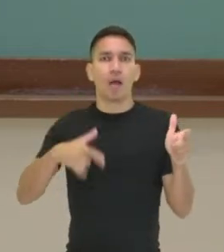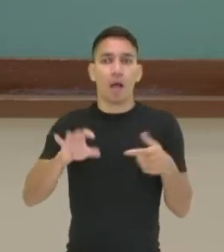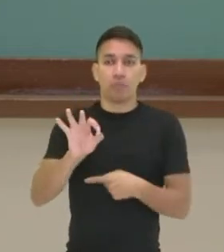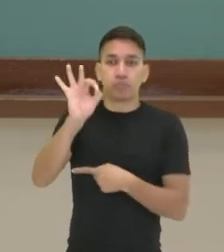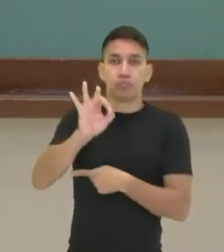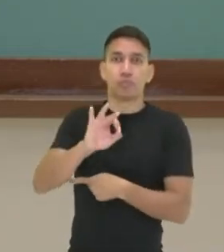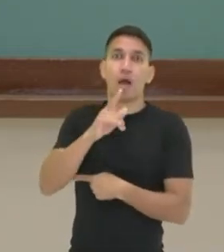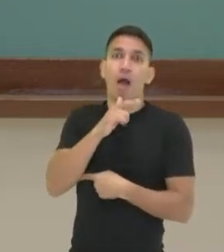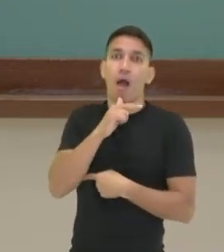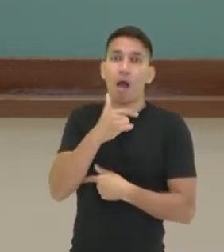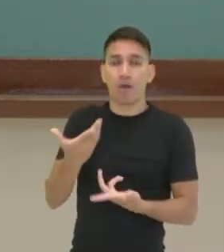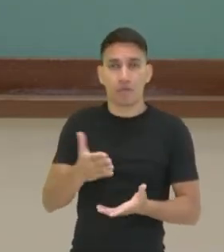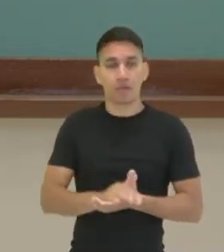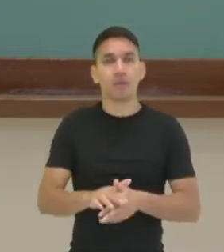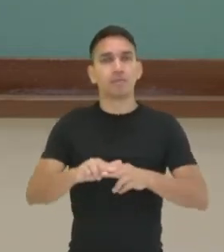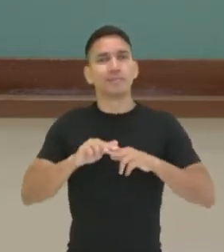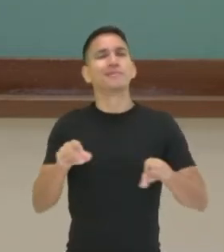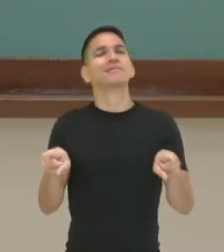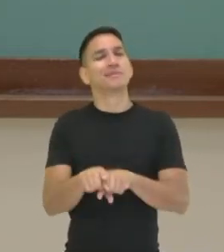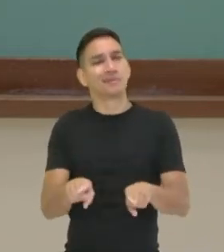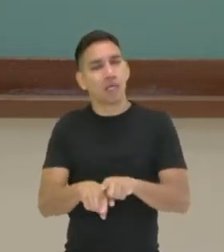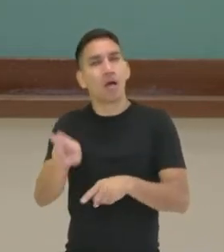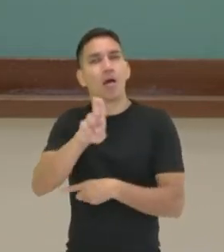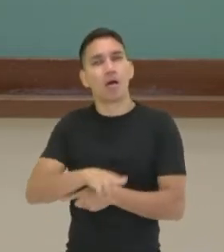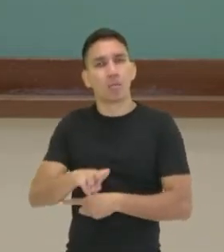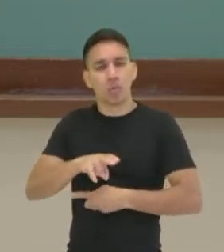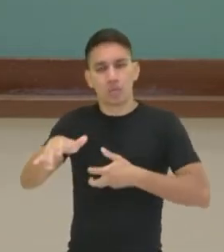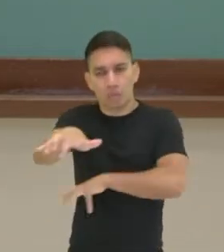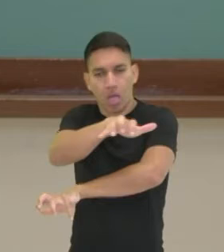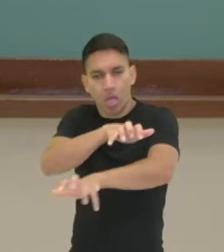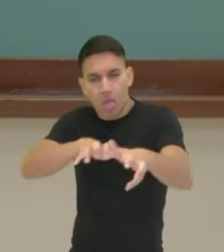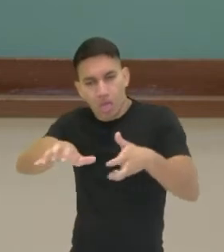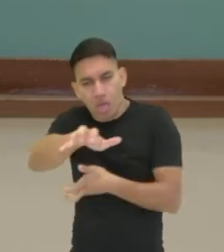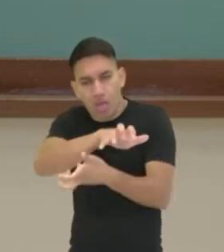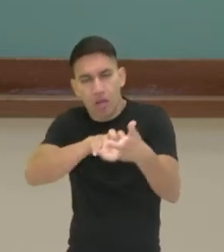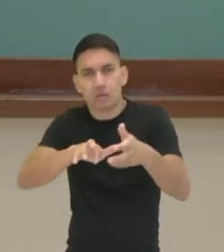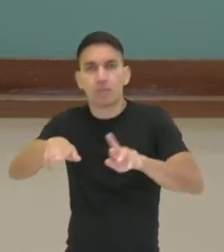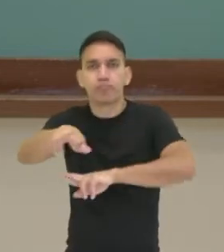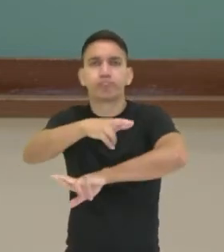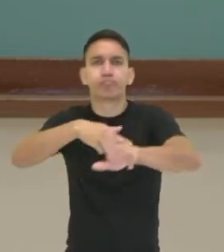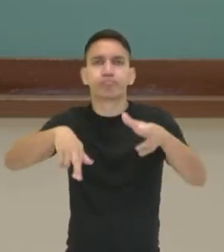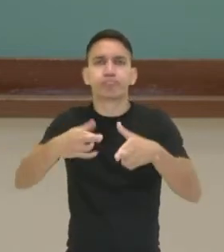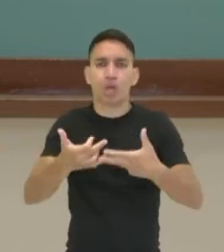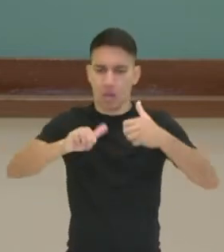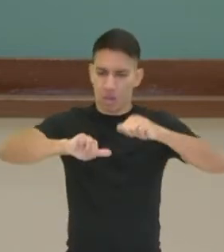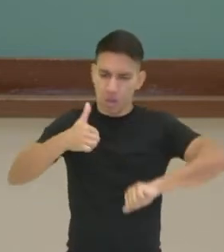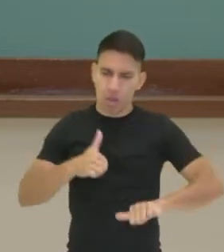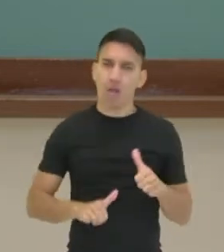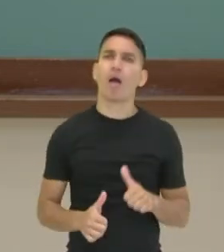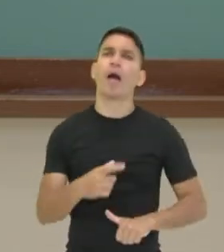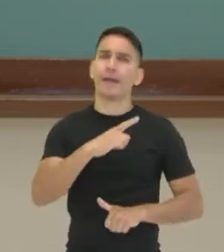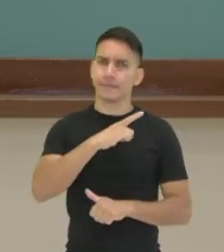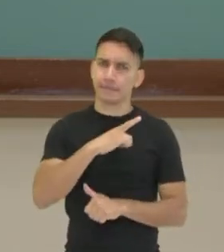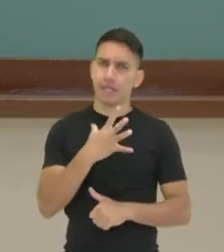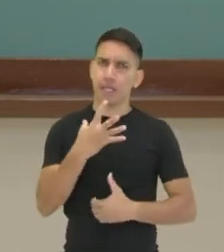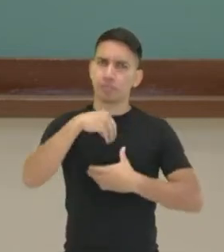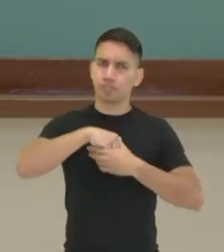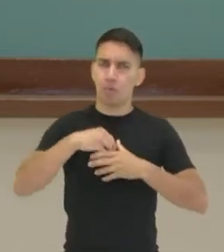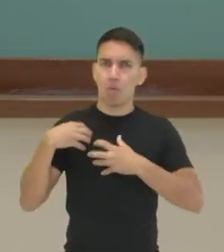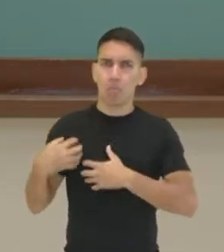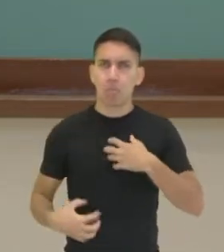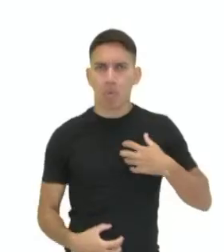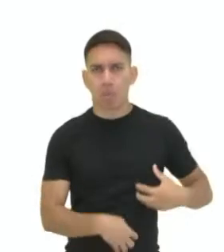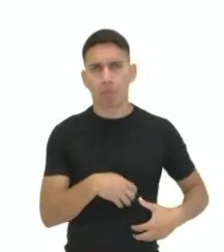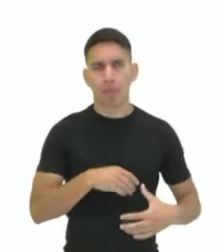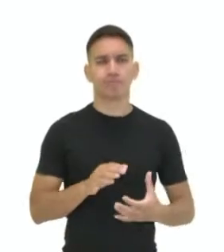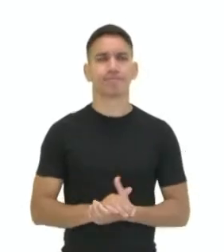vivos é água. Então ela participa também das reações químicas, tendo outros fatores também importantes a nível do organismo. A